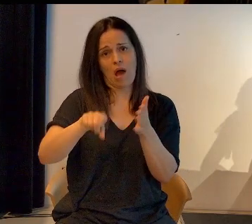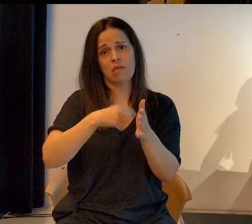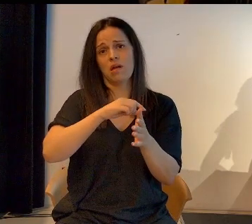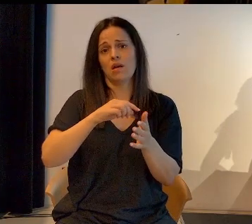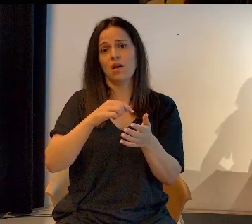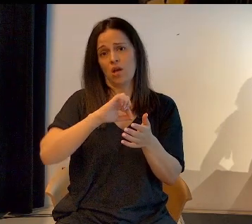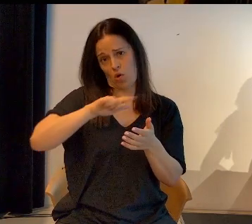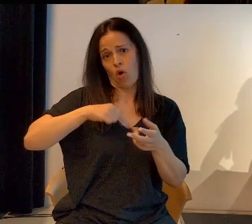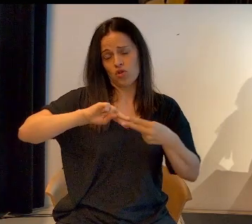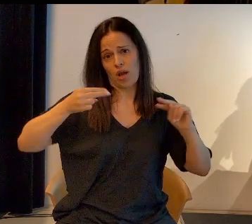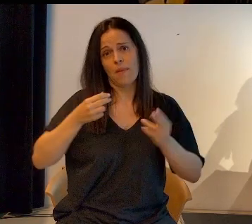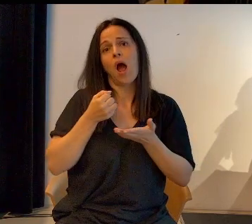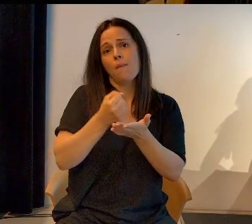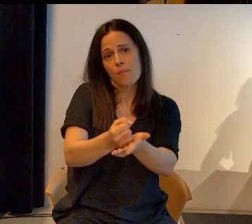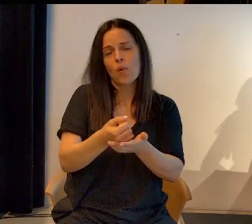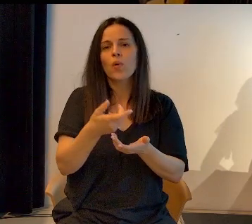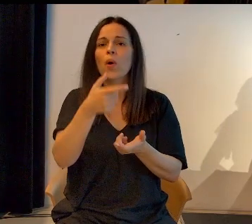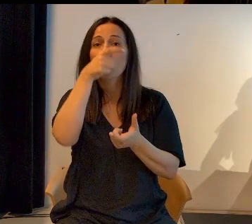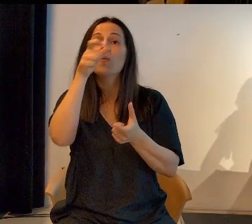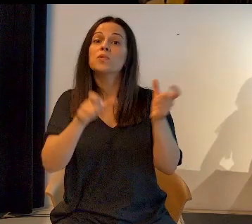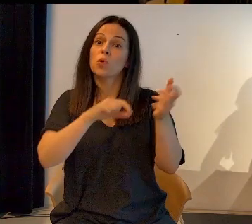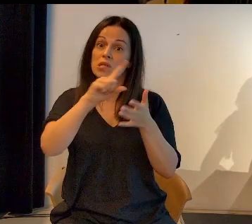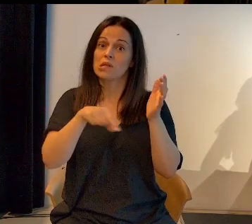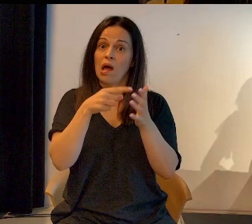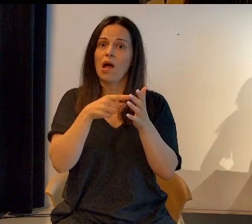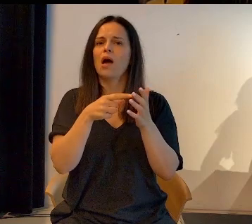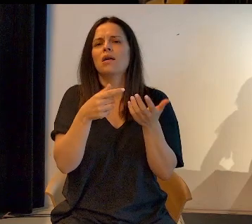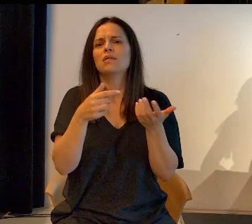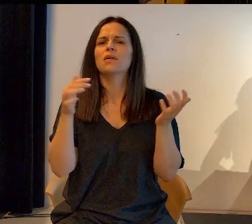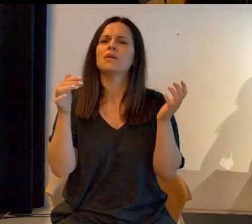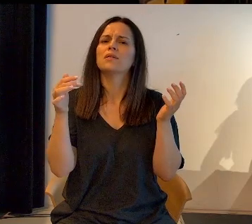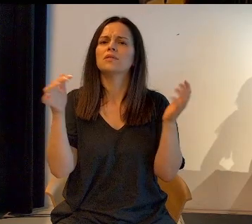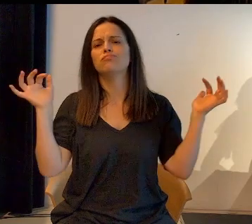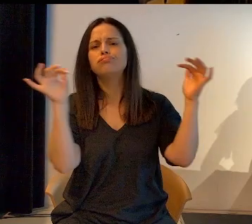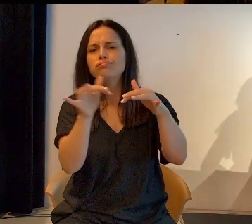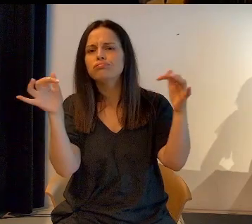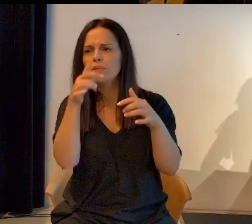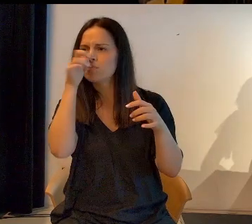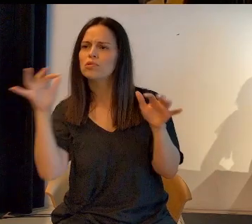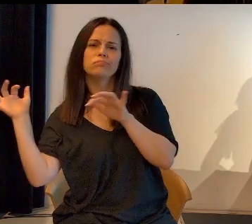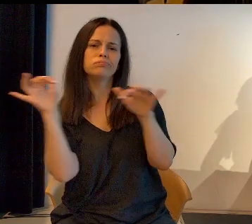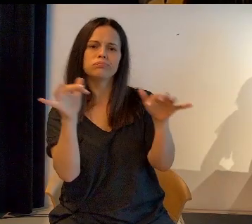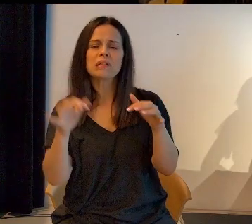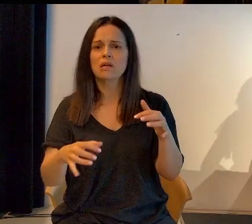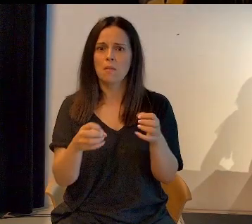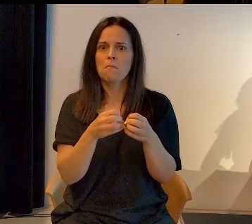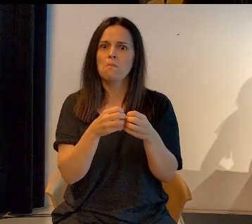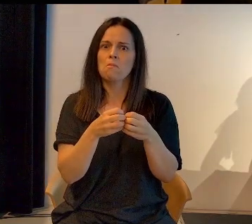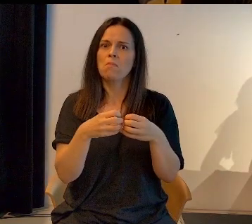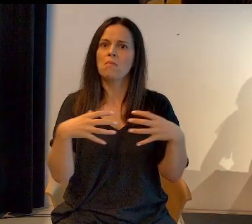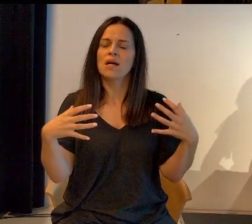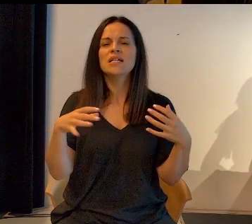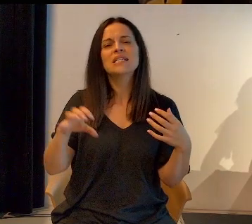têm feito, o número de visitantes tem aumentado consideravelmente. Portanto, sentimos que as pessoas tiveram, depois de 2 anos de pandemia,